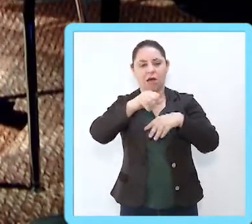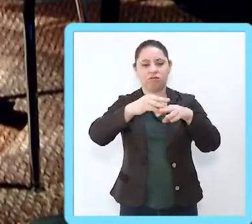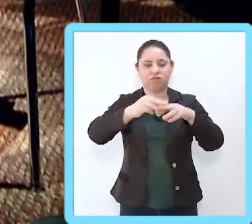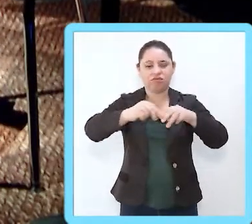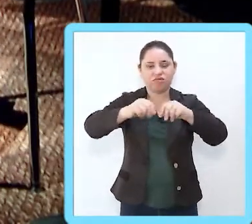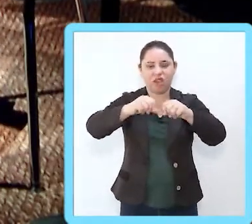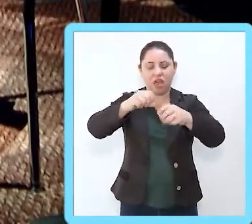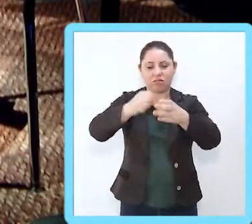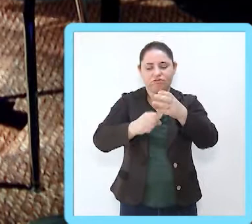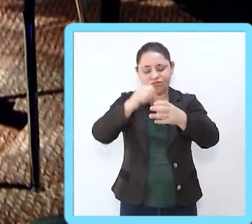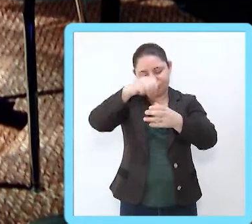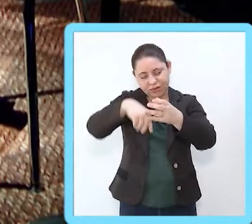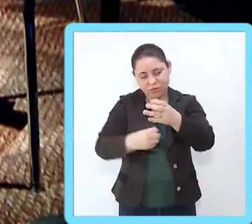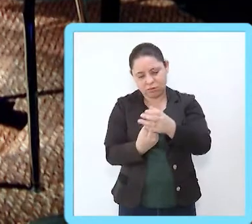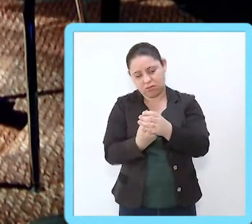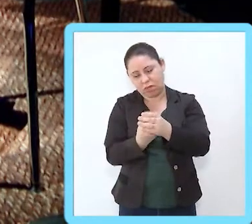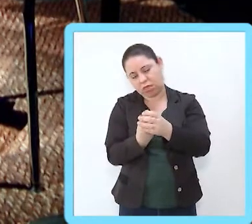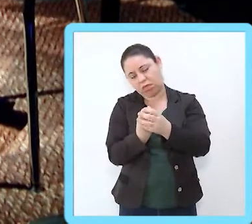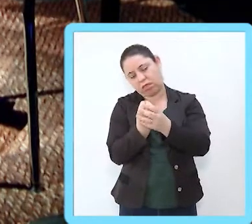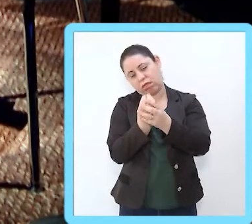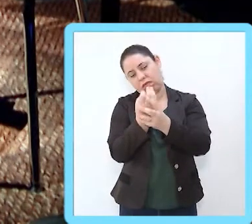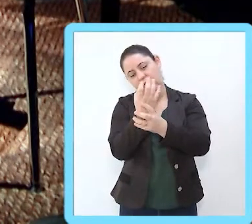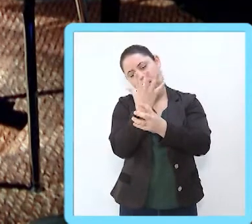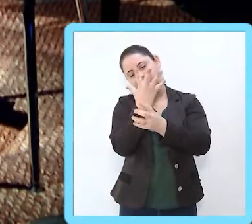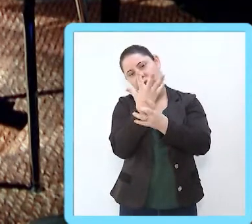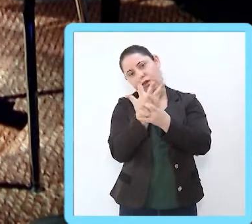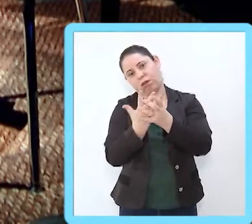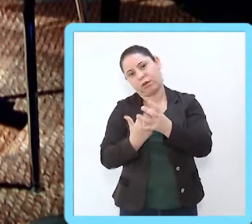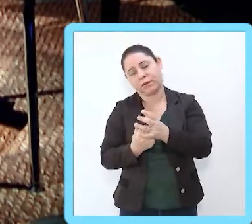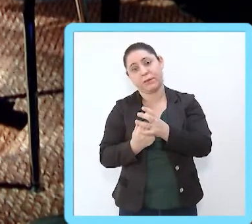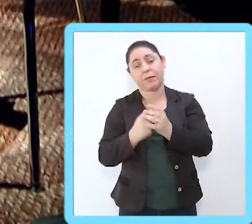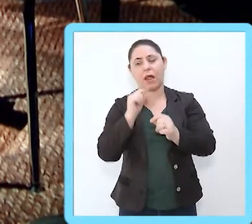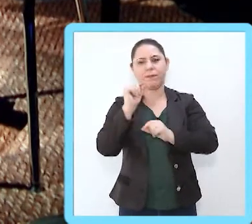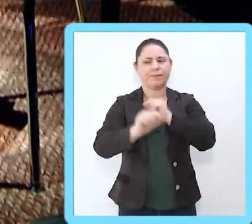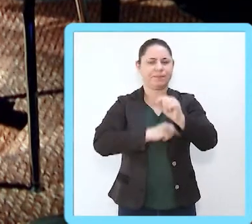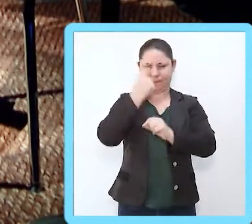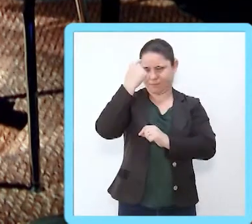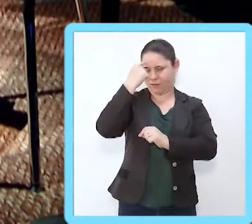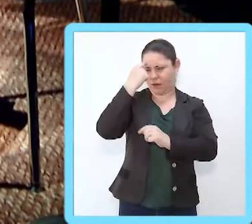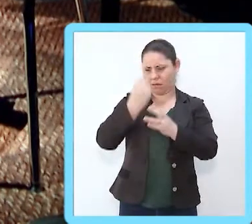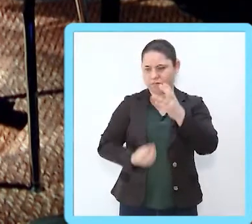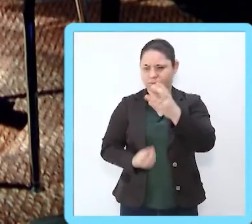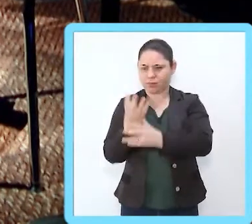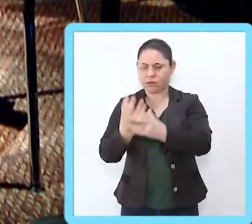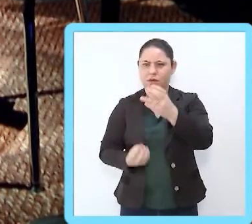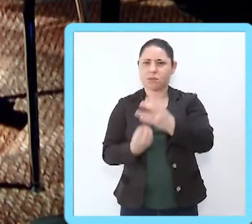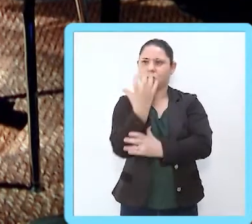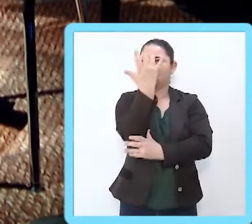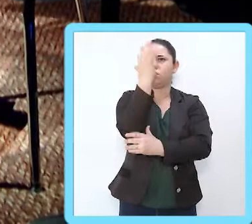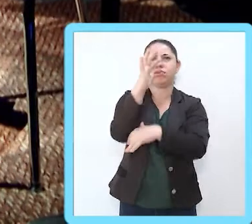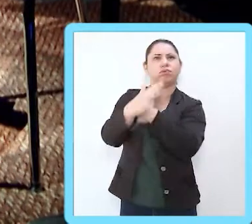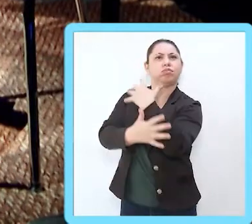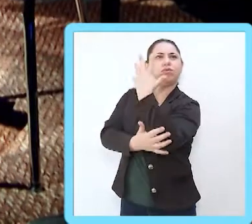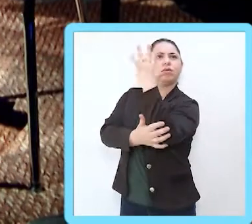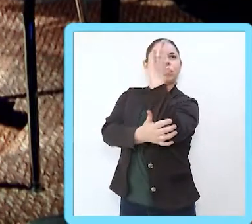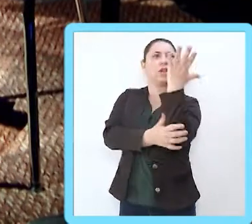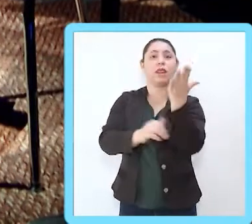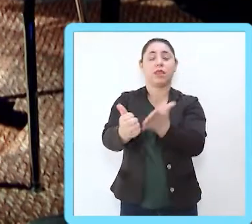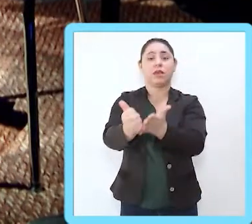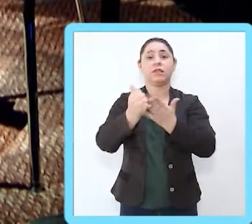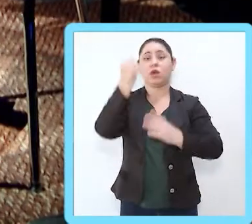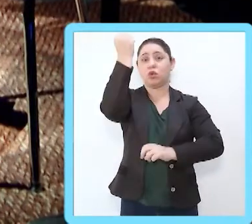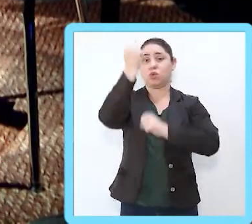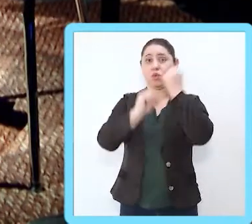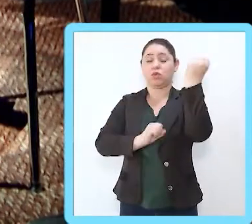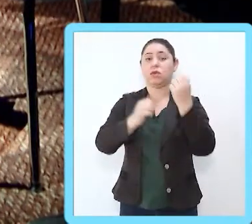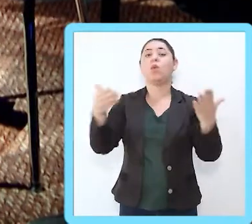espaço todo aí, e a implantação de floresta traria indústrias. E essas indústrias hoje